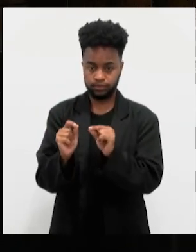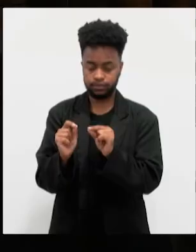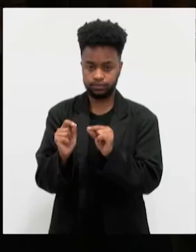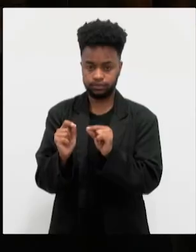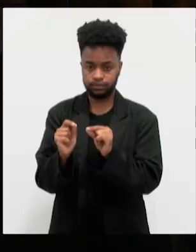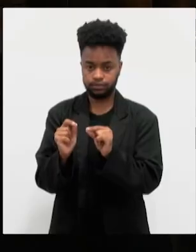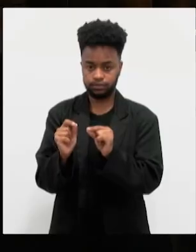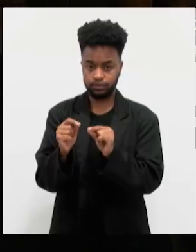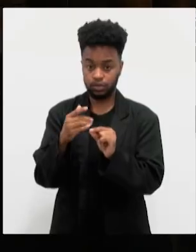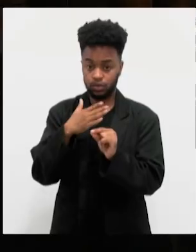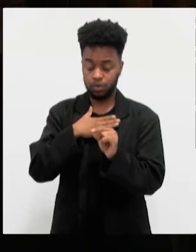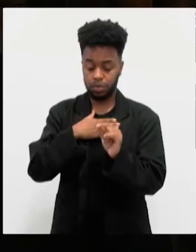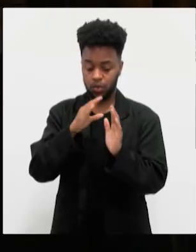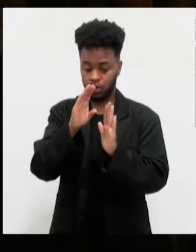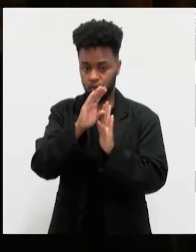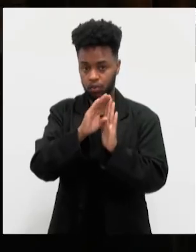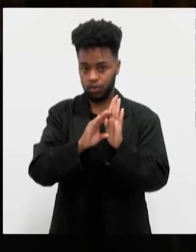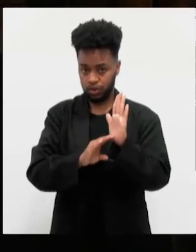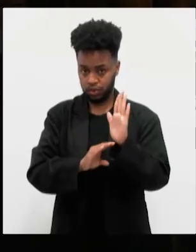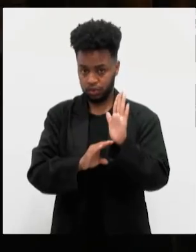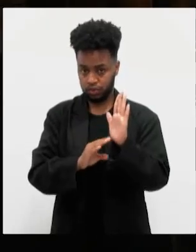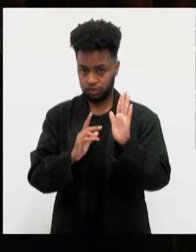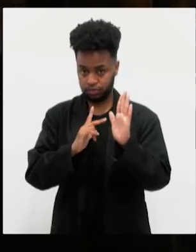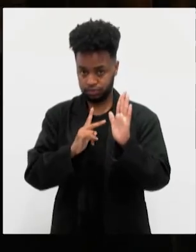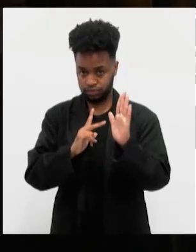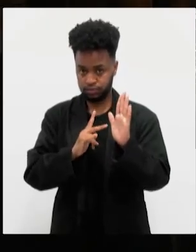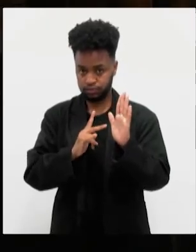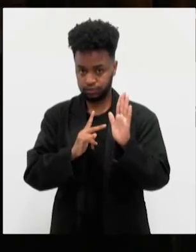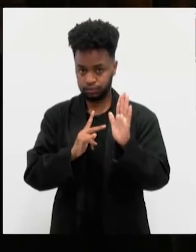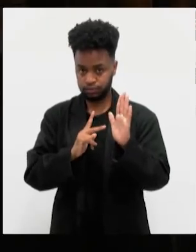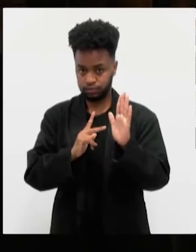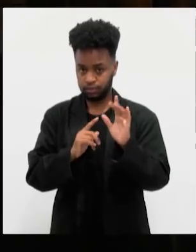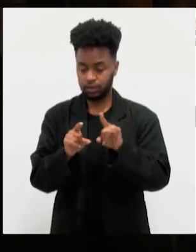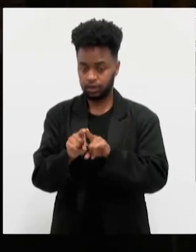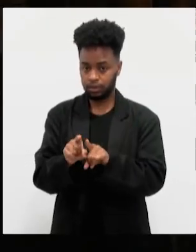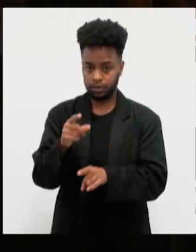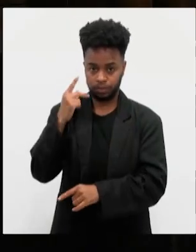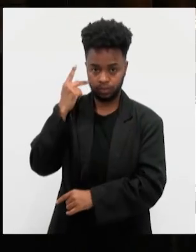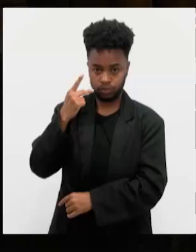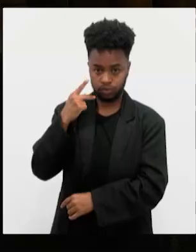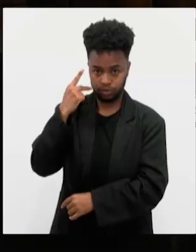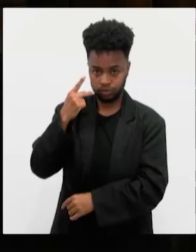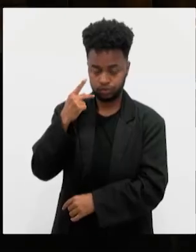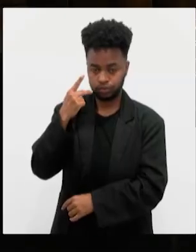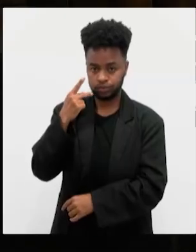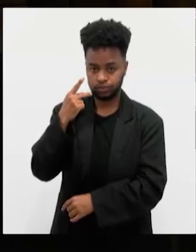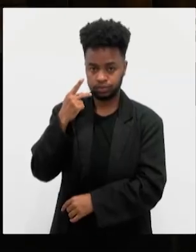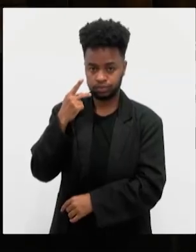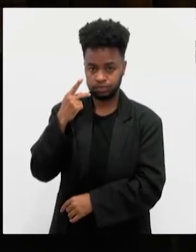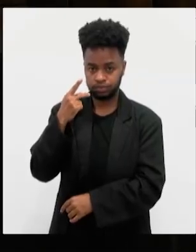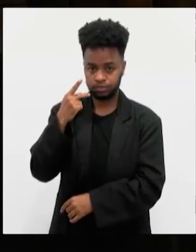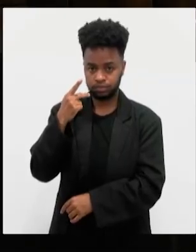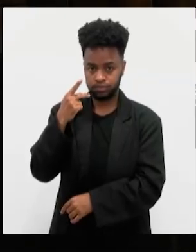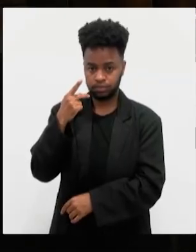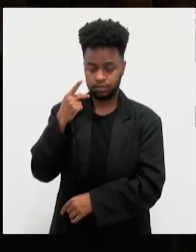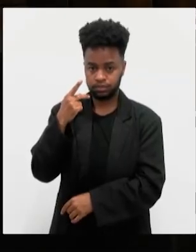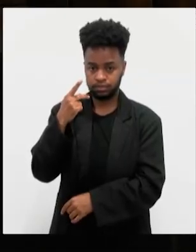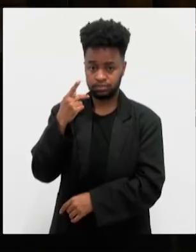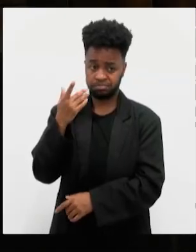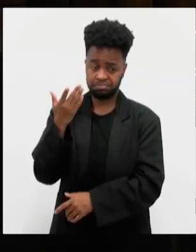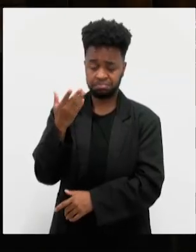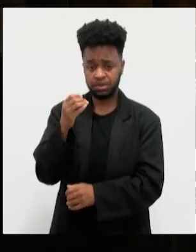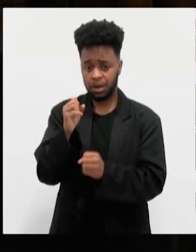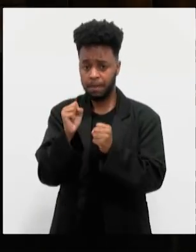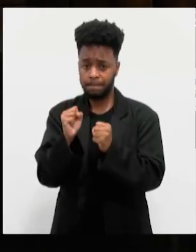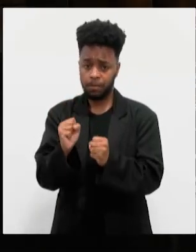no meu currículo pessoal e político, eu posso ter até